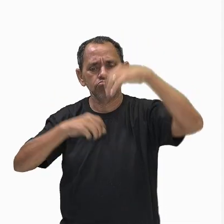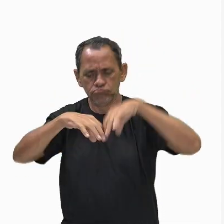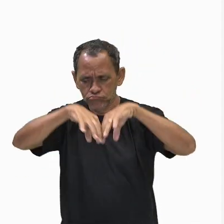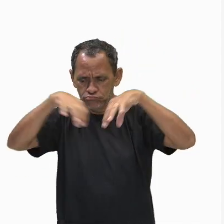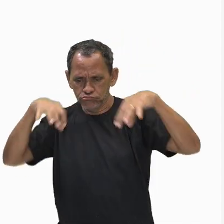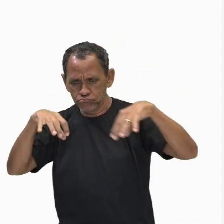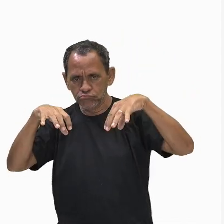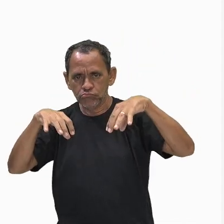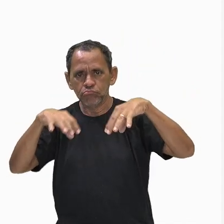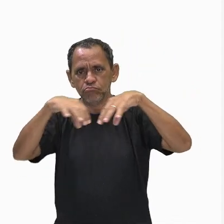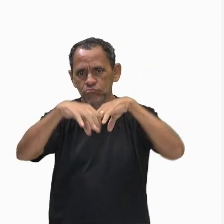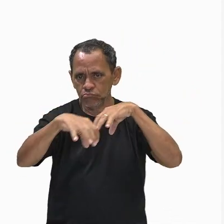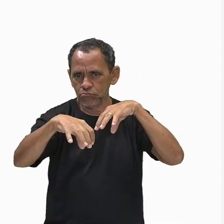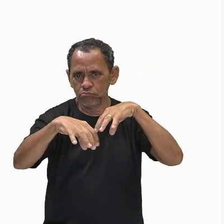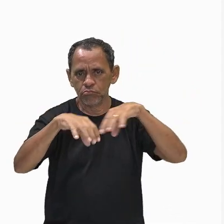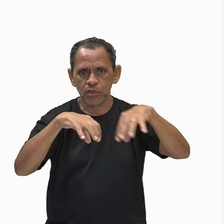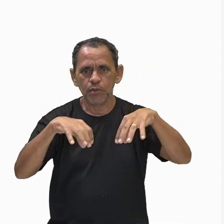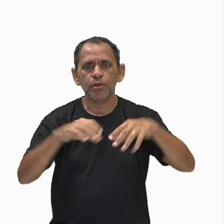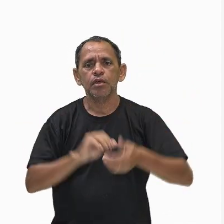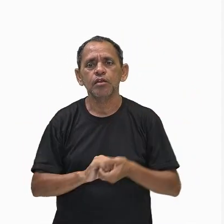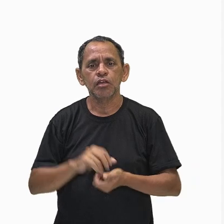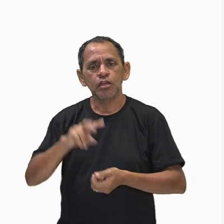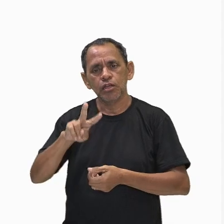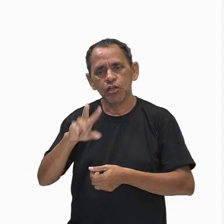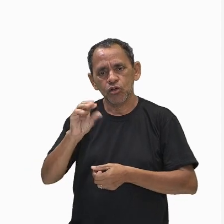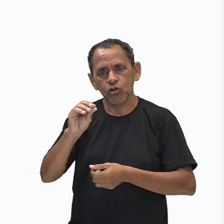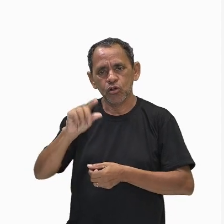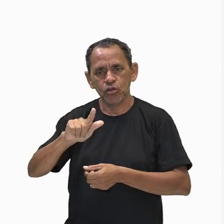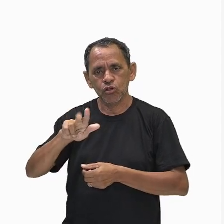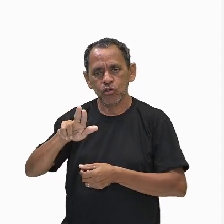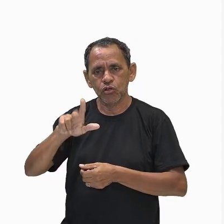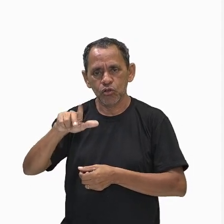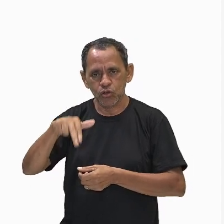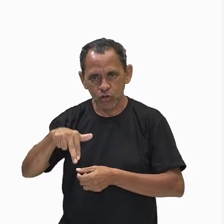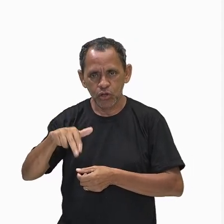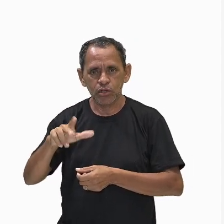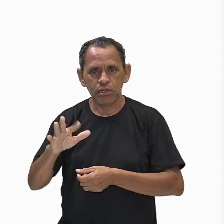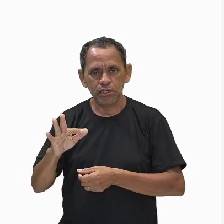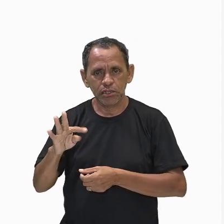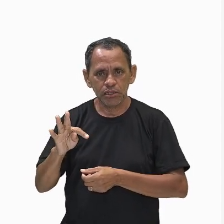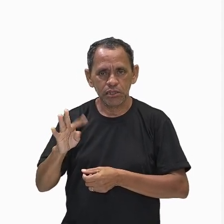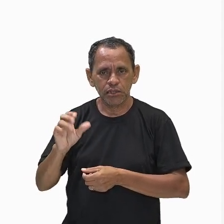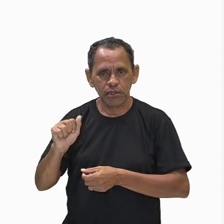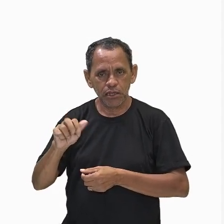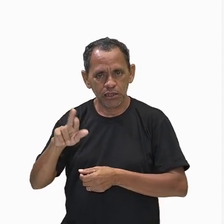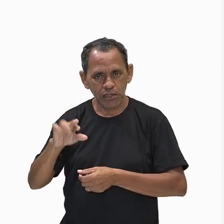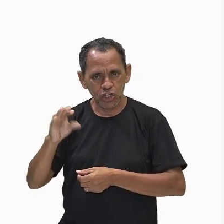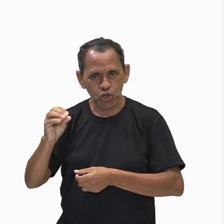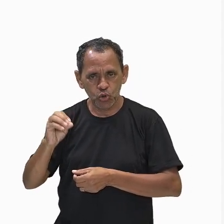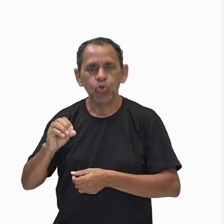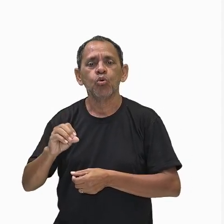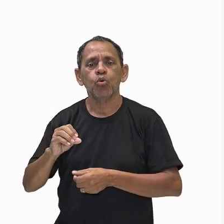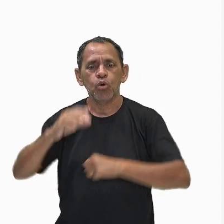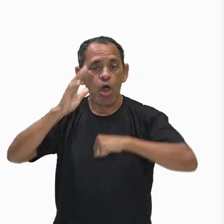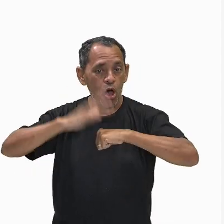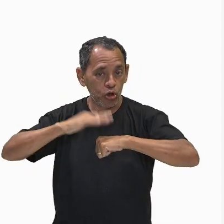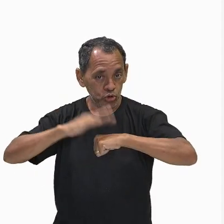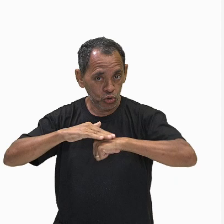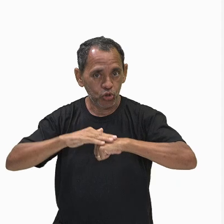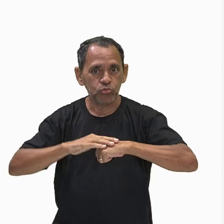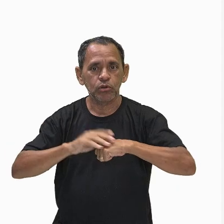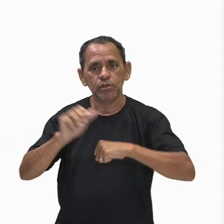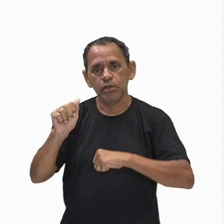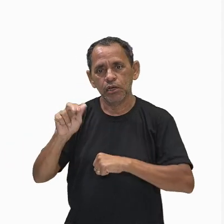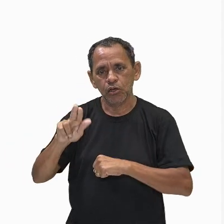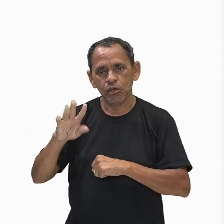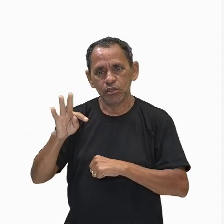sistema nervoso voluntário, periférico voluntário e autônomo. E aí na ilustração quero só